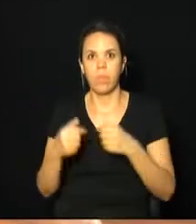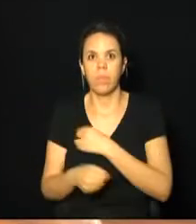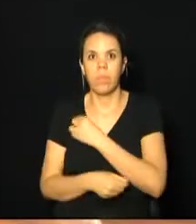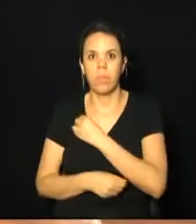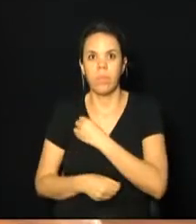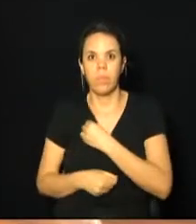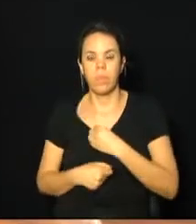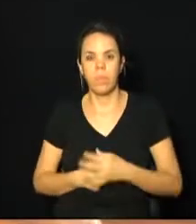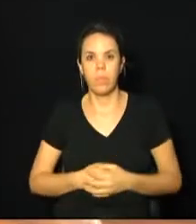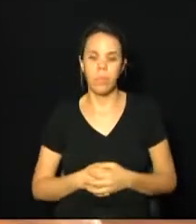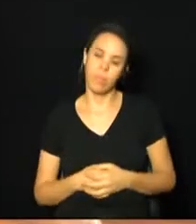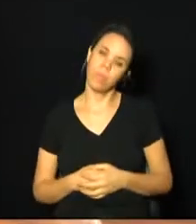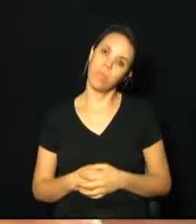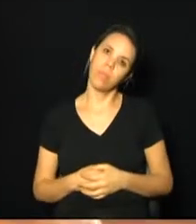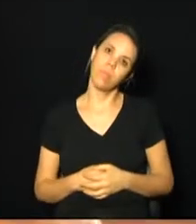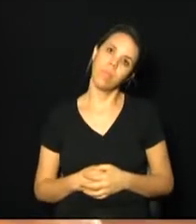nós